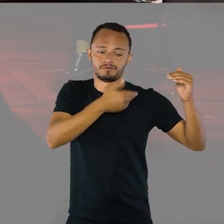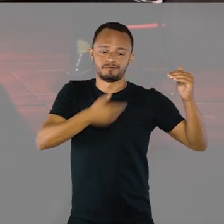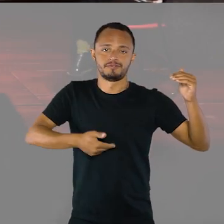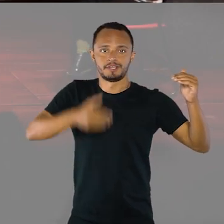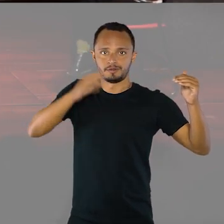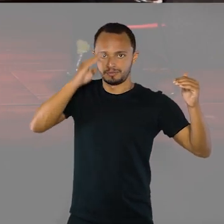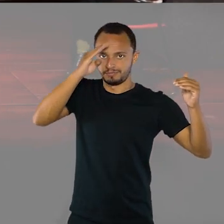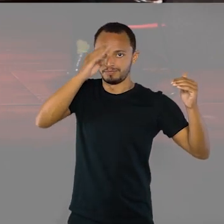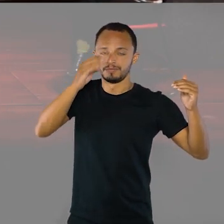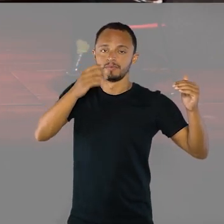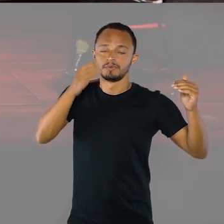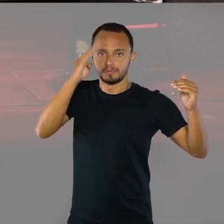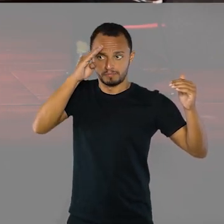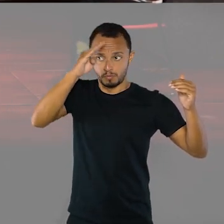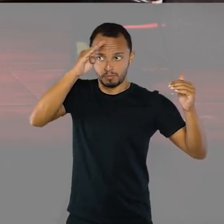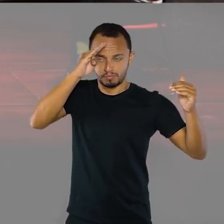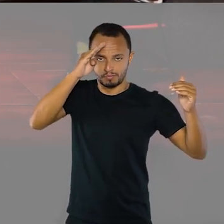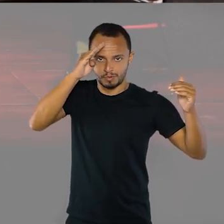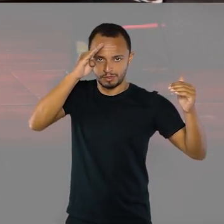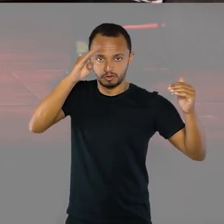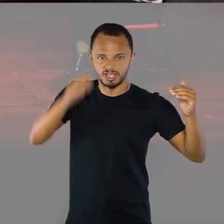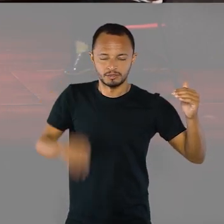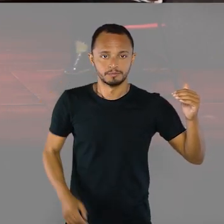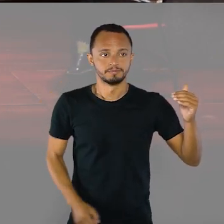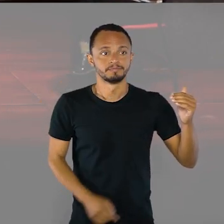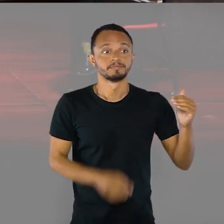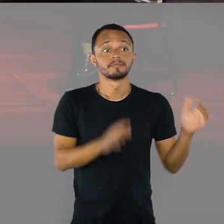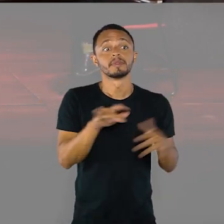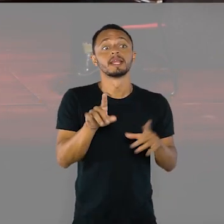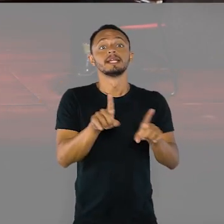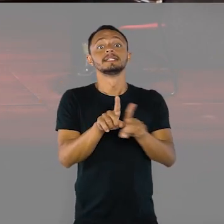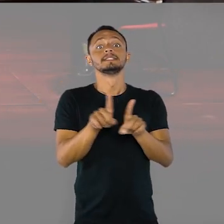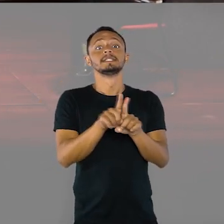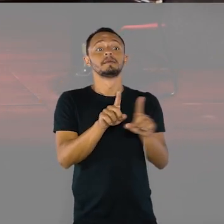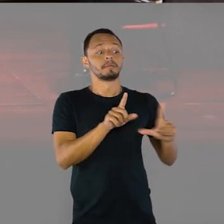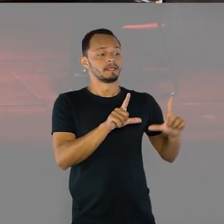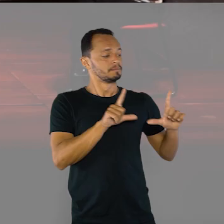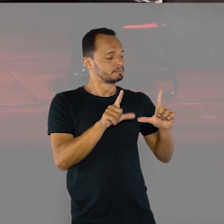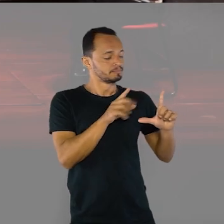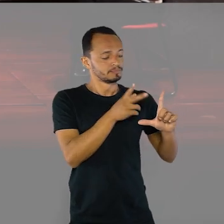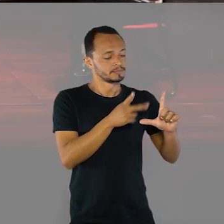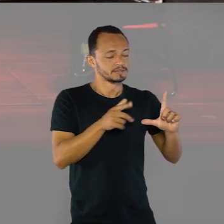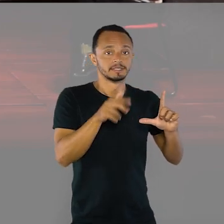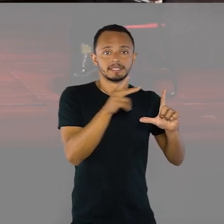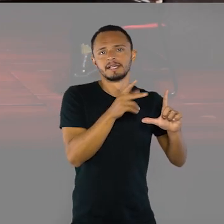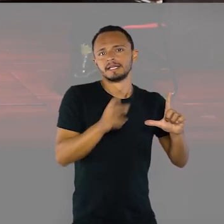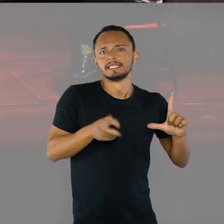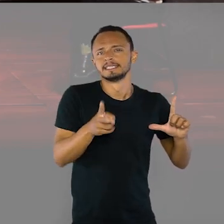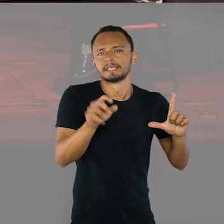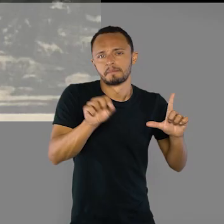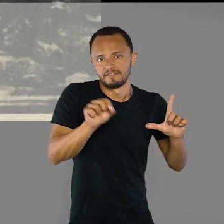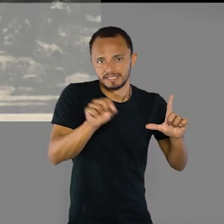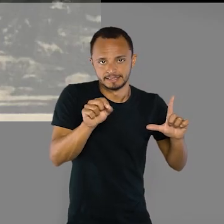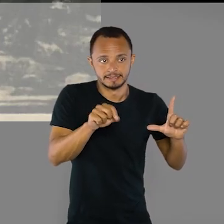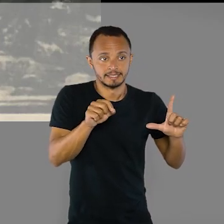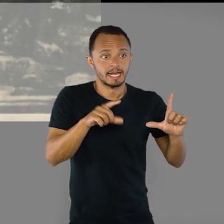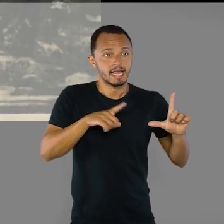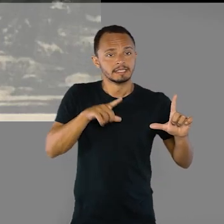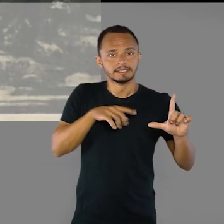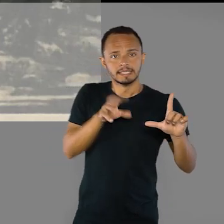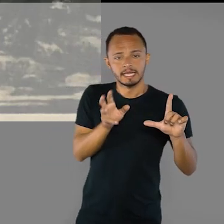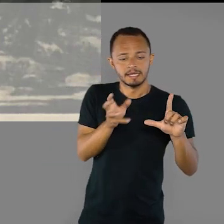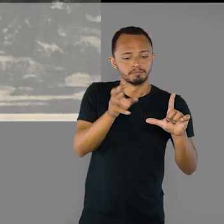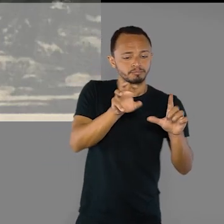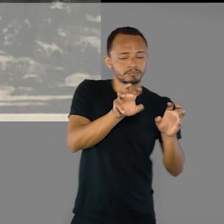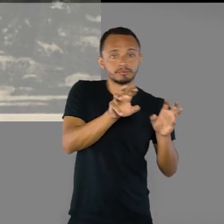uma brincadeira com a tela do Pedro Américo. O Pasquim fazia sempre isso. Eles colocavam cenas diferentes com essa